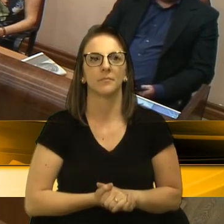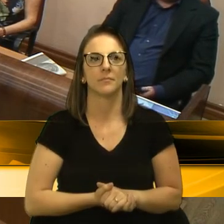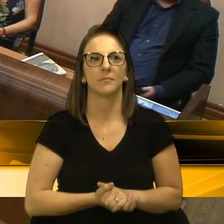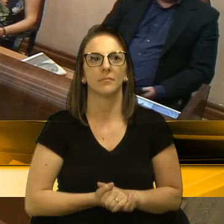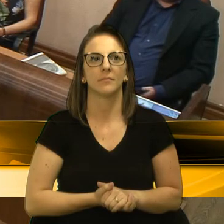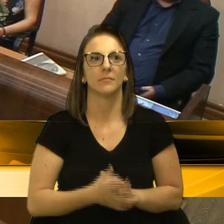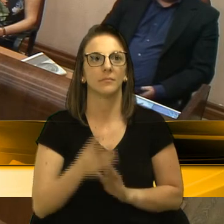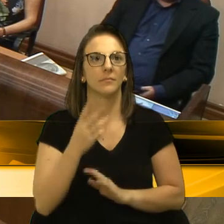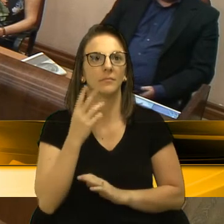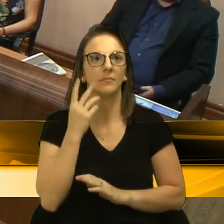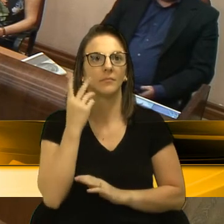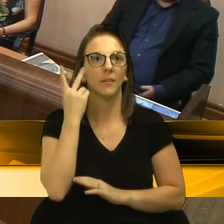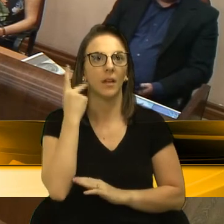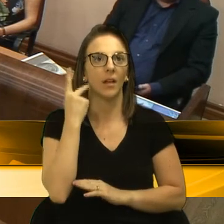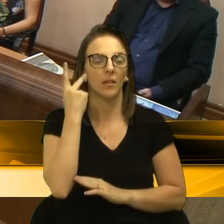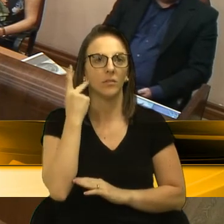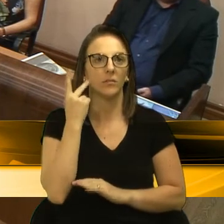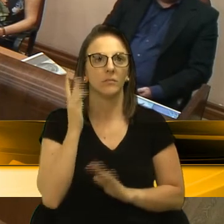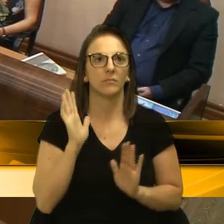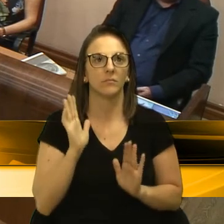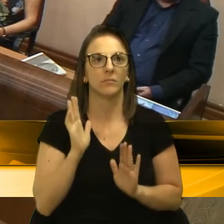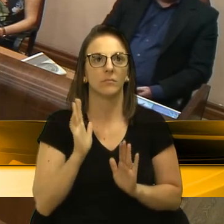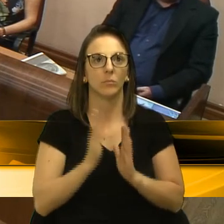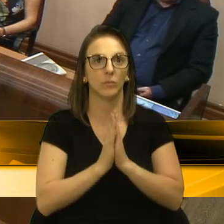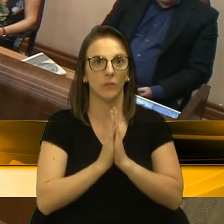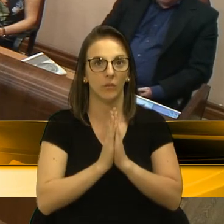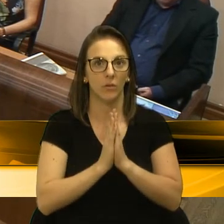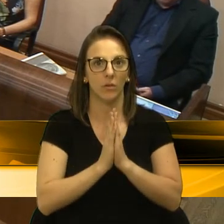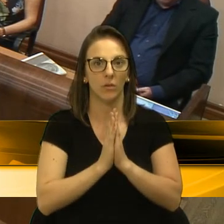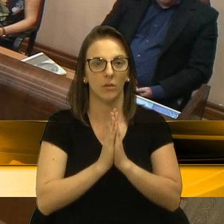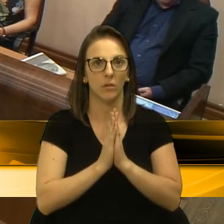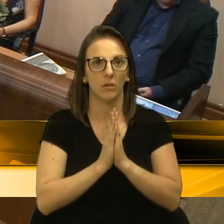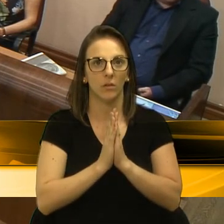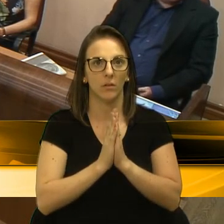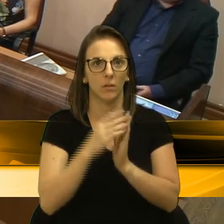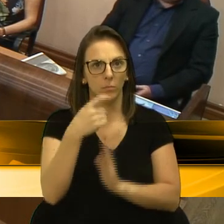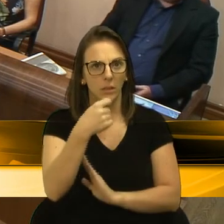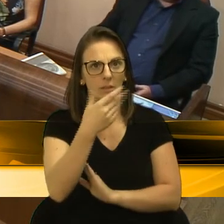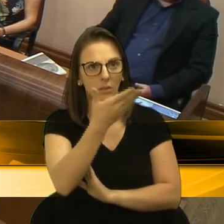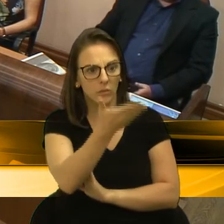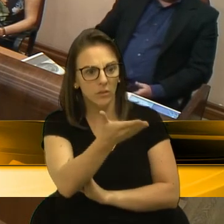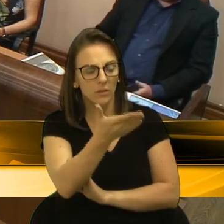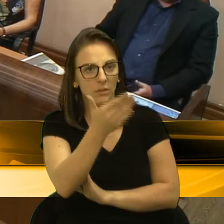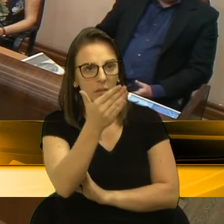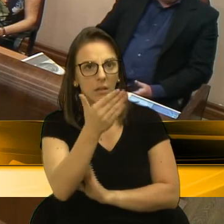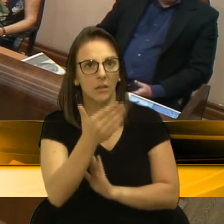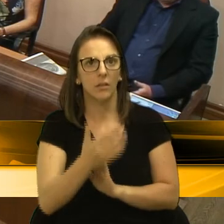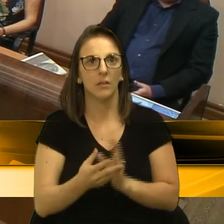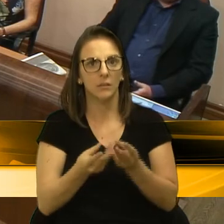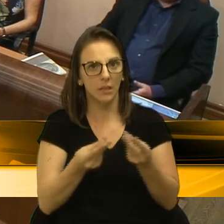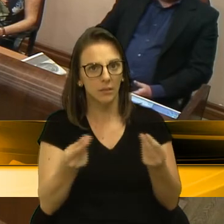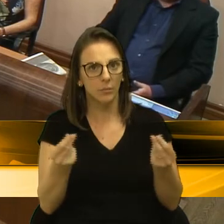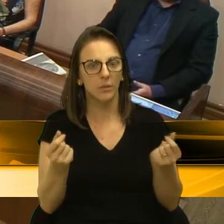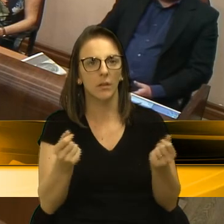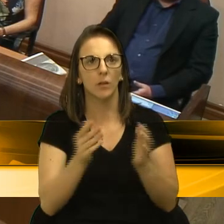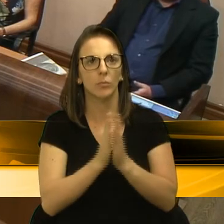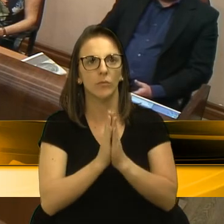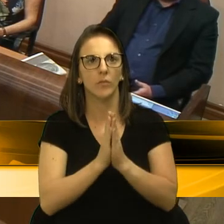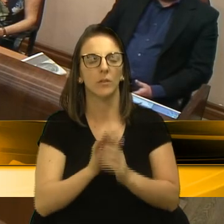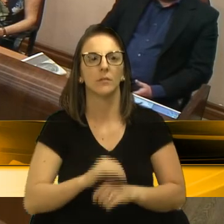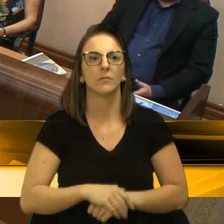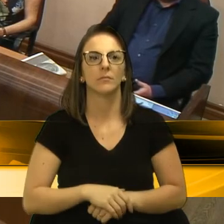Renato, eu peço a tua sensibilidade, por favor. Senhor presidente, peço escusas